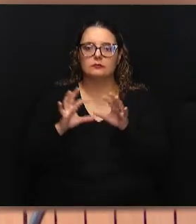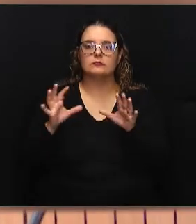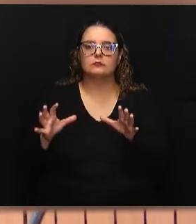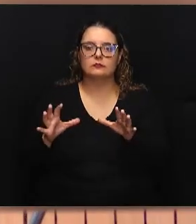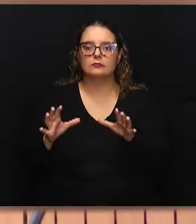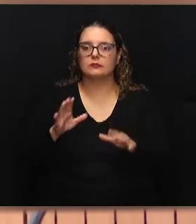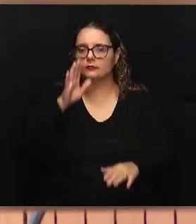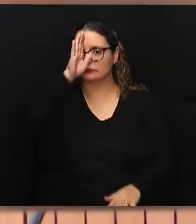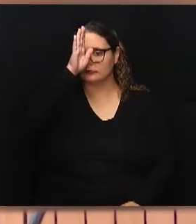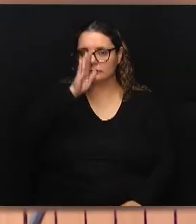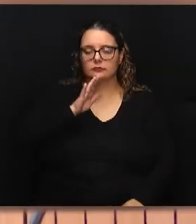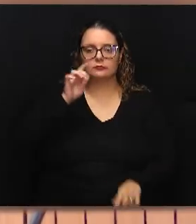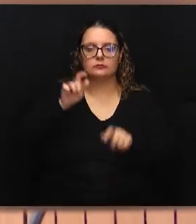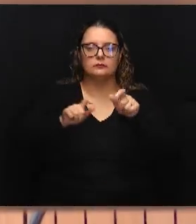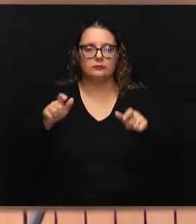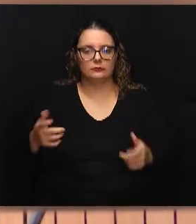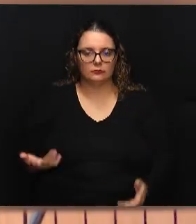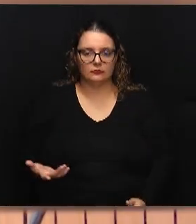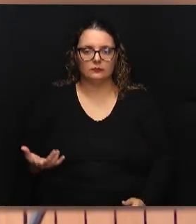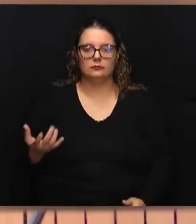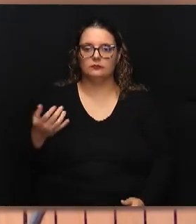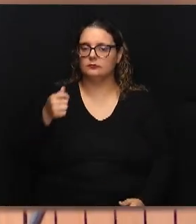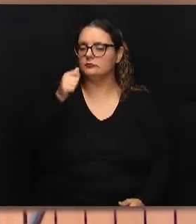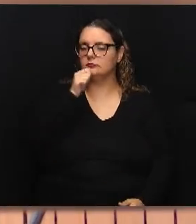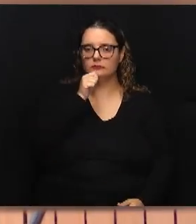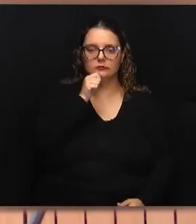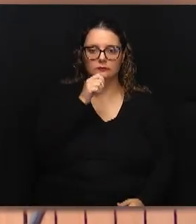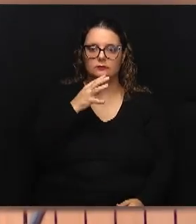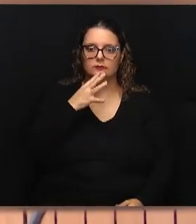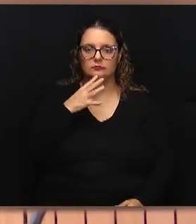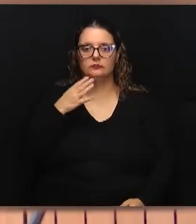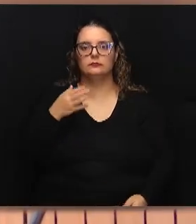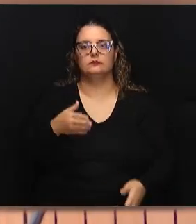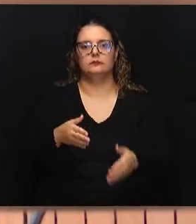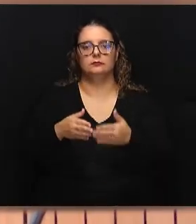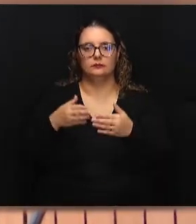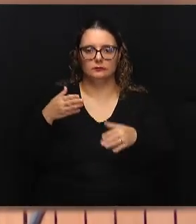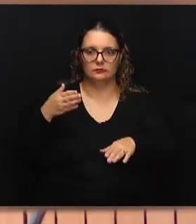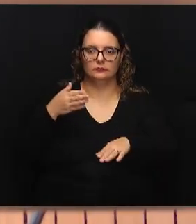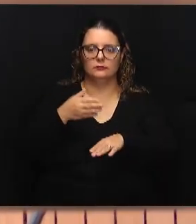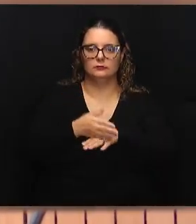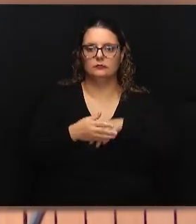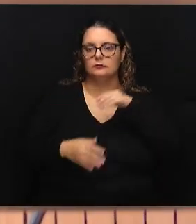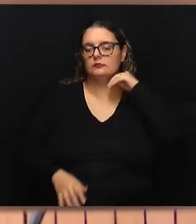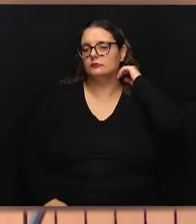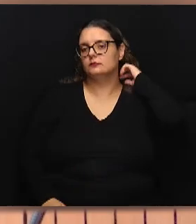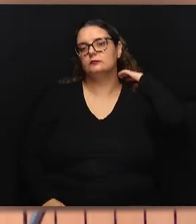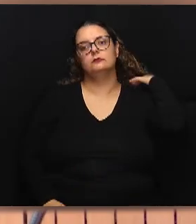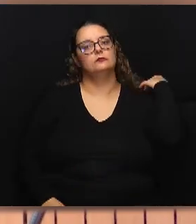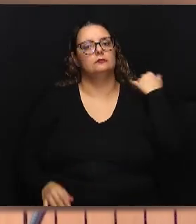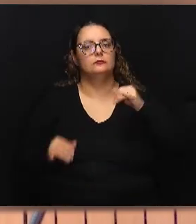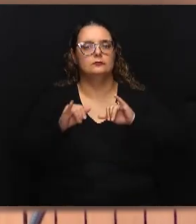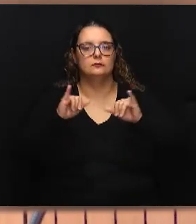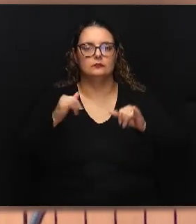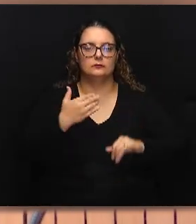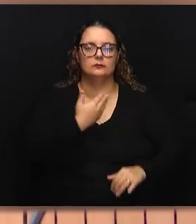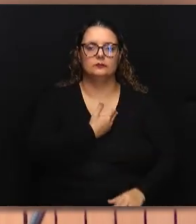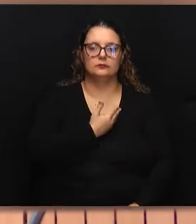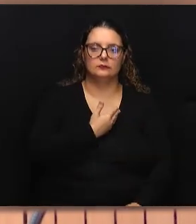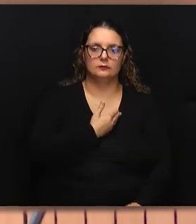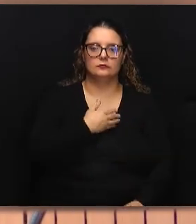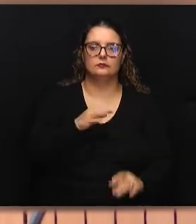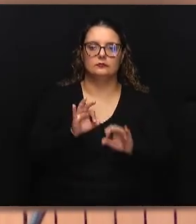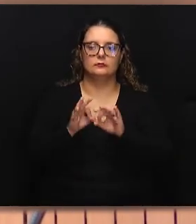de graça para as pessoas. Então, se vocês ainda não conhecem, por favor, acessem, divulguem para os amigos, para a família. Só para